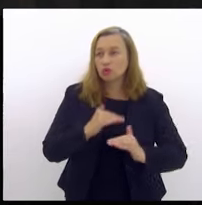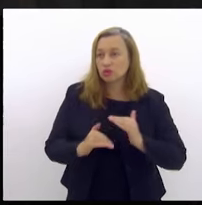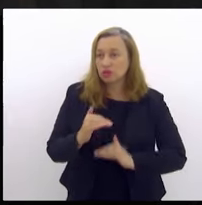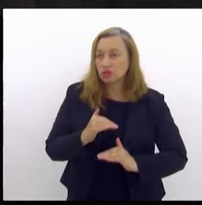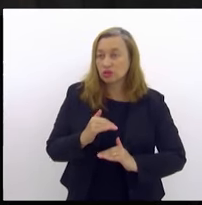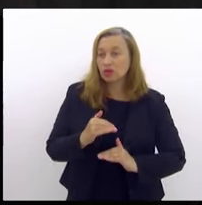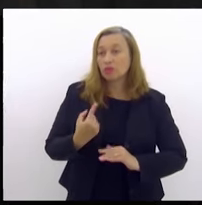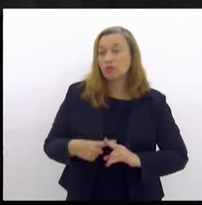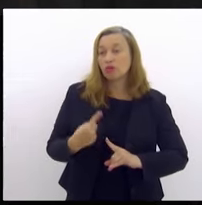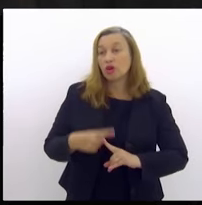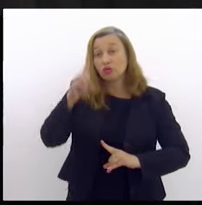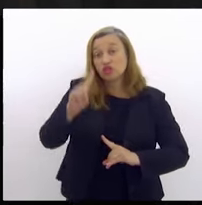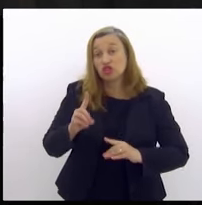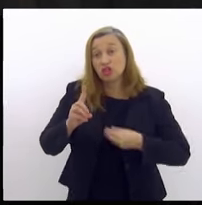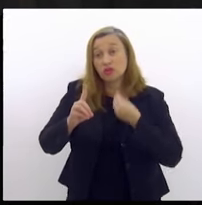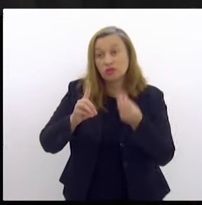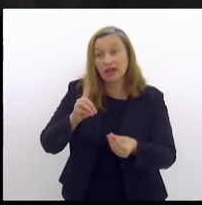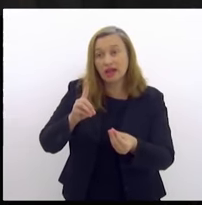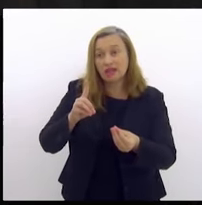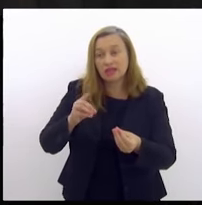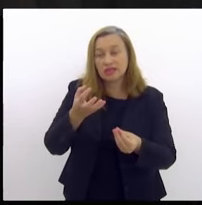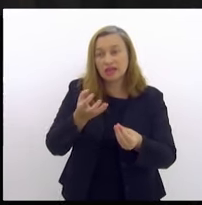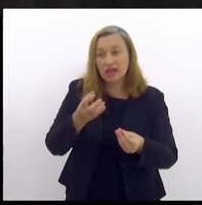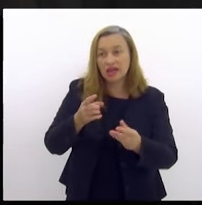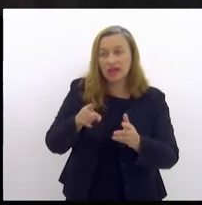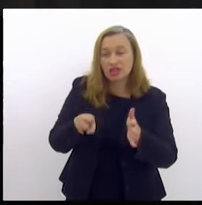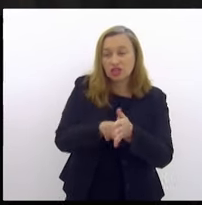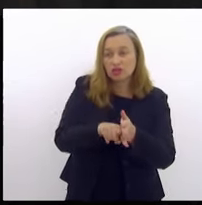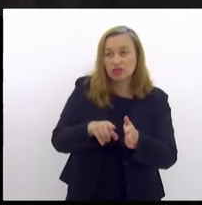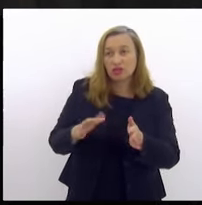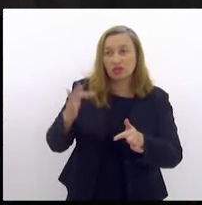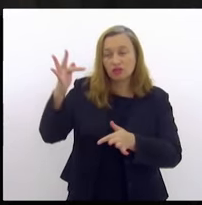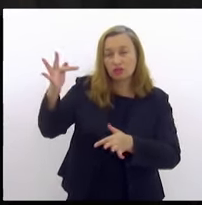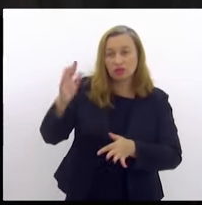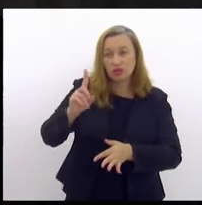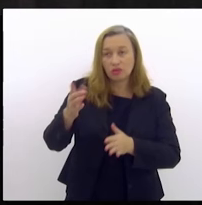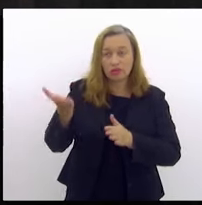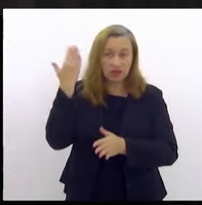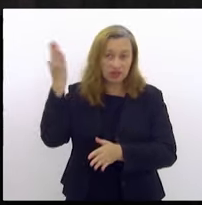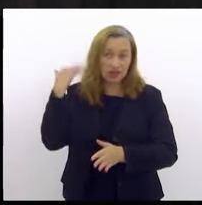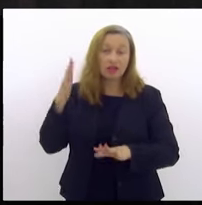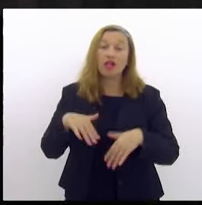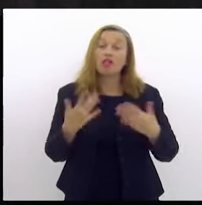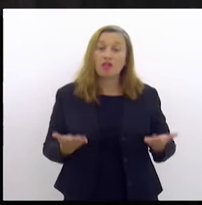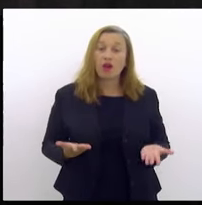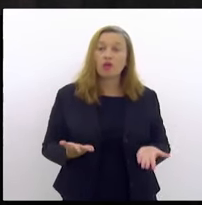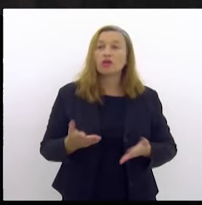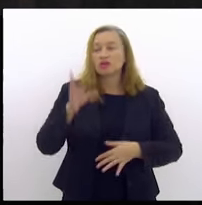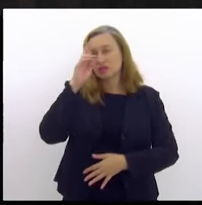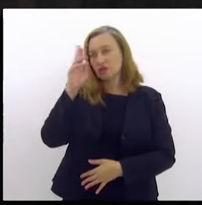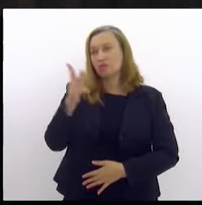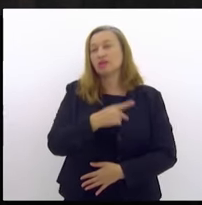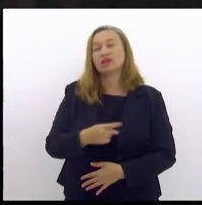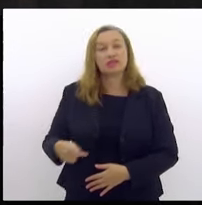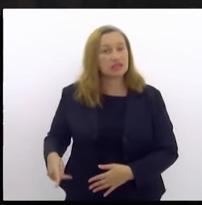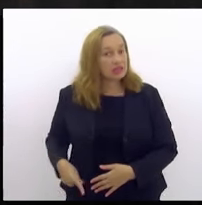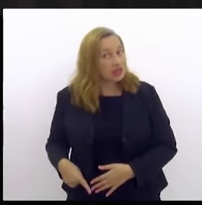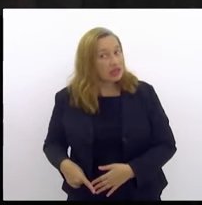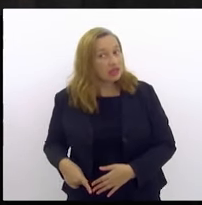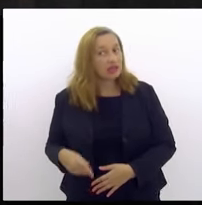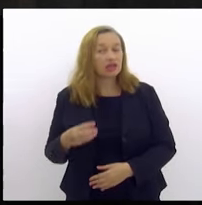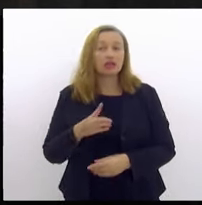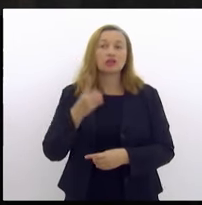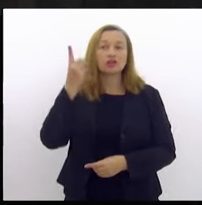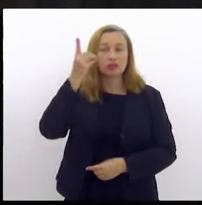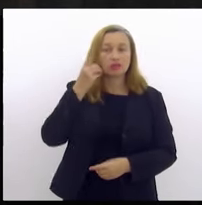direito adquirido. Se quer reduzir, é para o futuro e não para o passado. Então, senhor presidente, senhoras e senhores